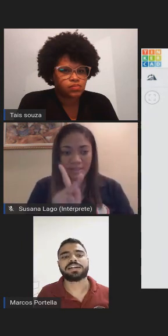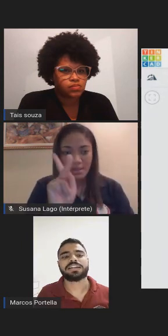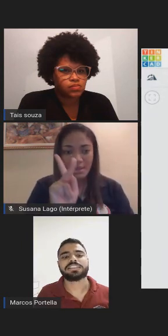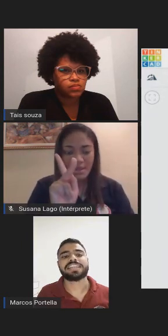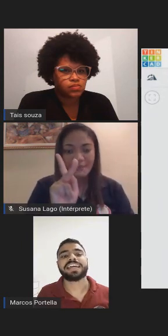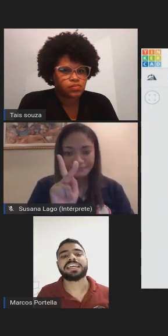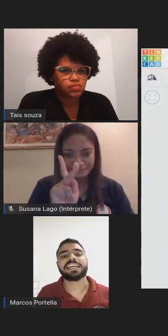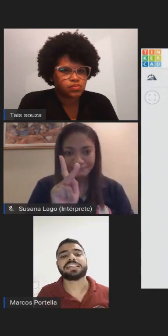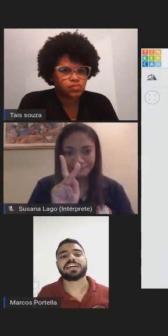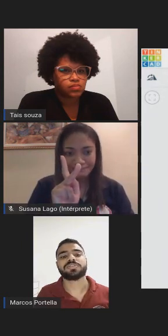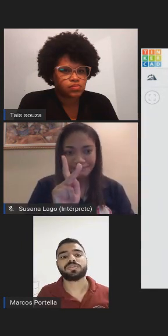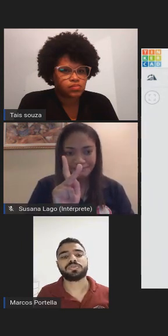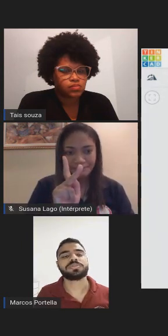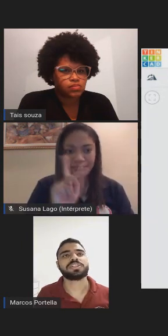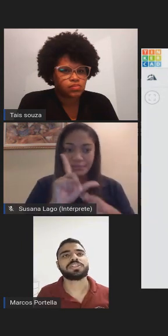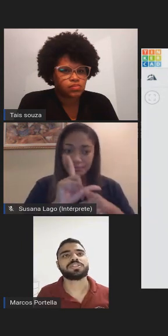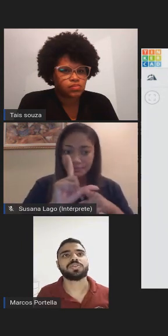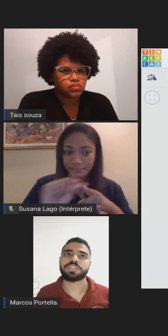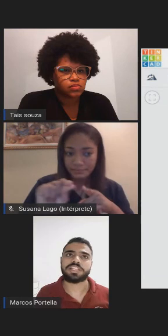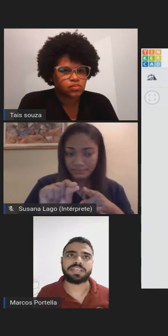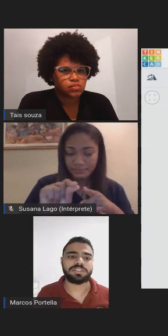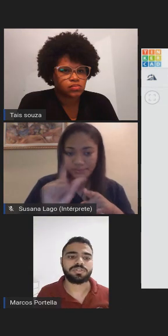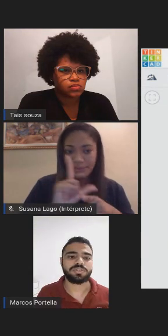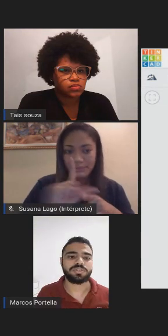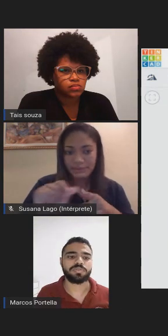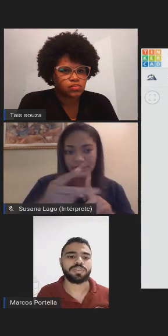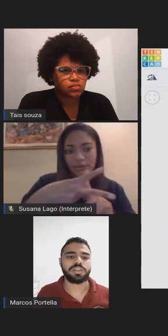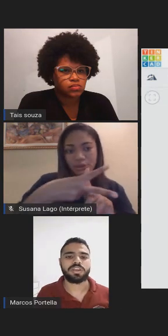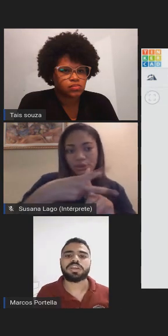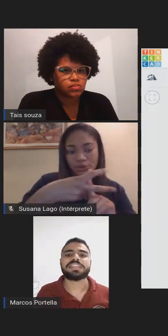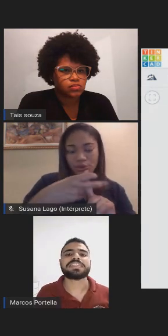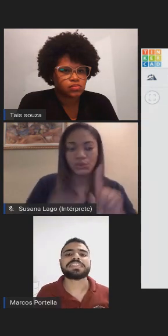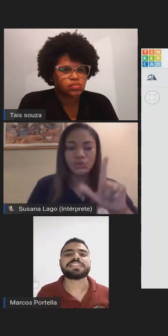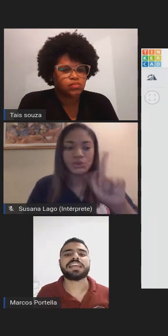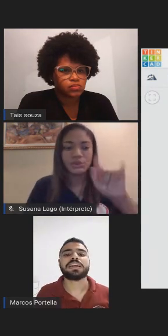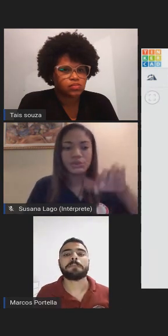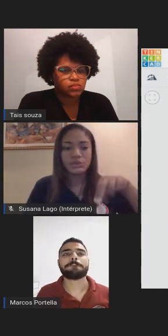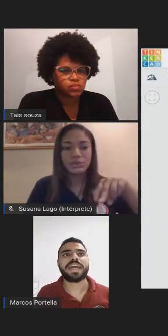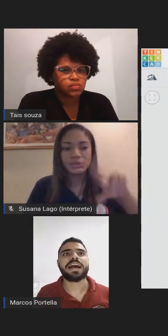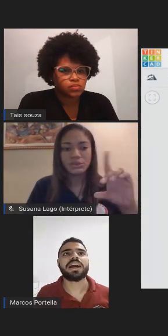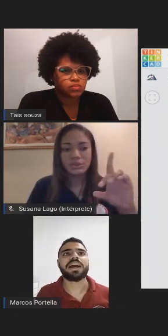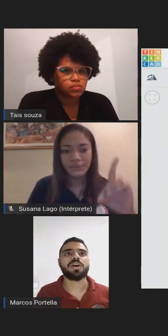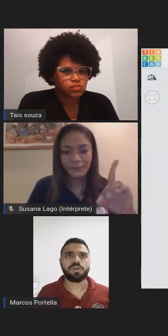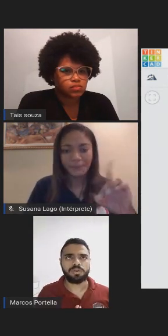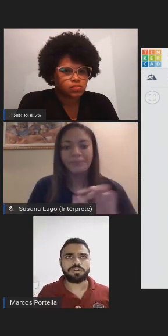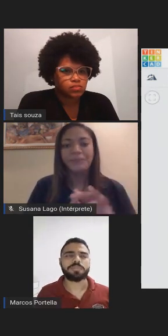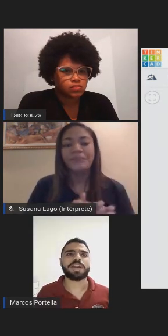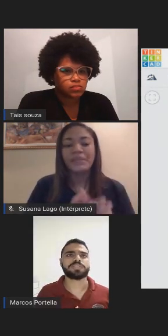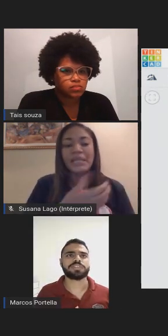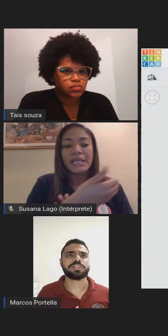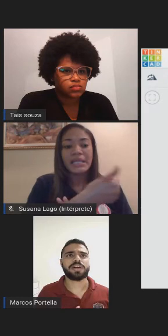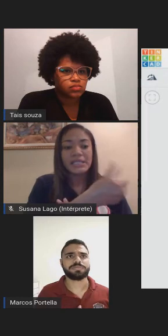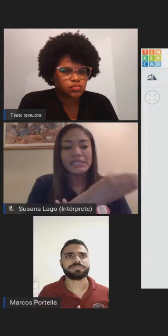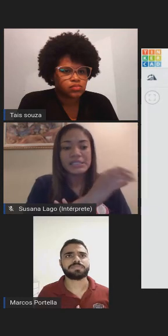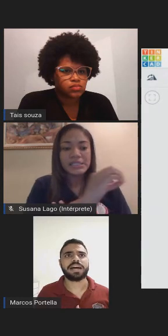para a saída do sensor, o GND do sensor, e 100 MΩ